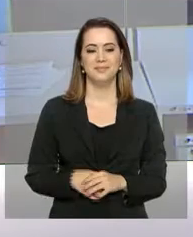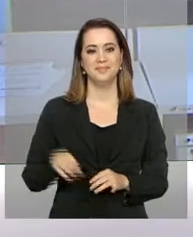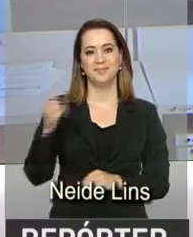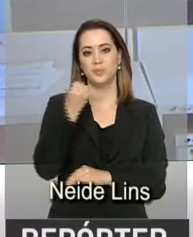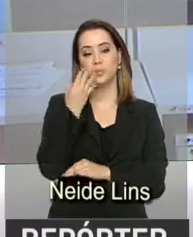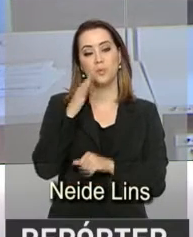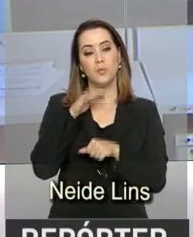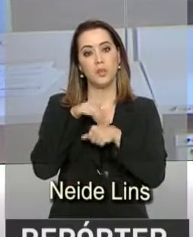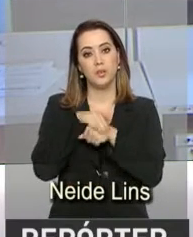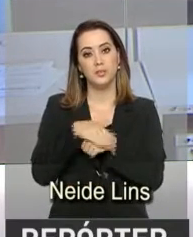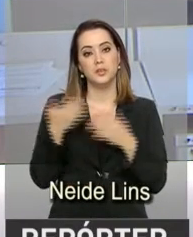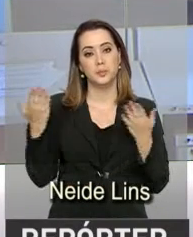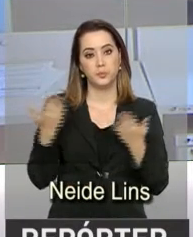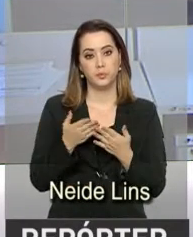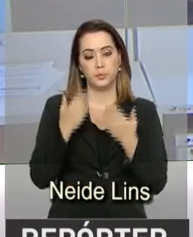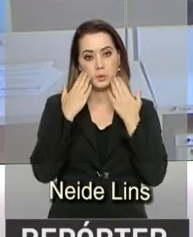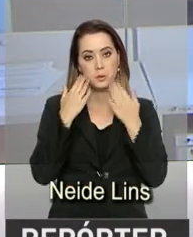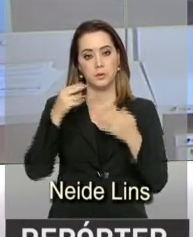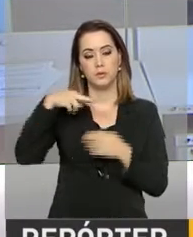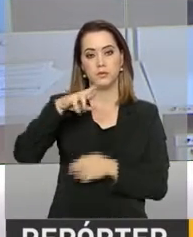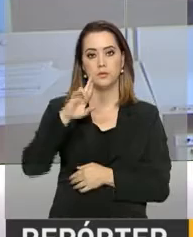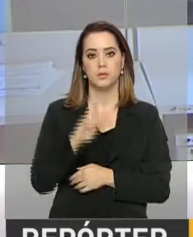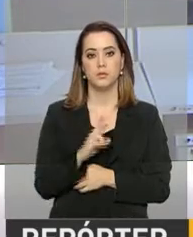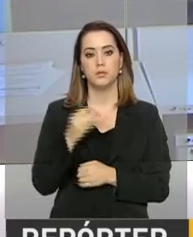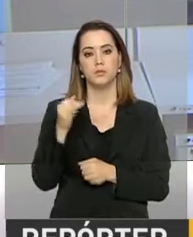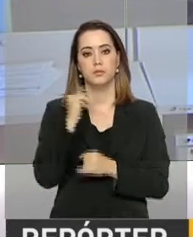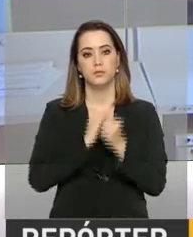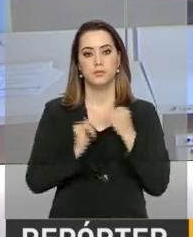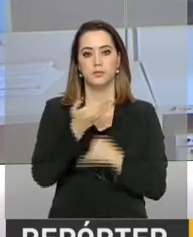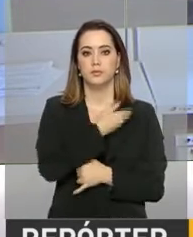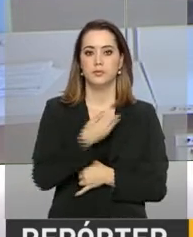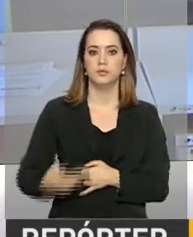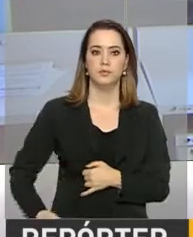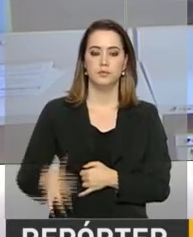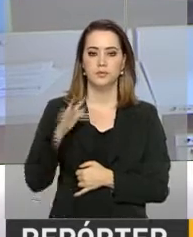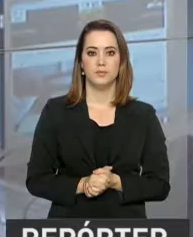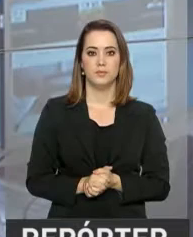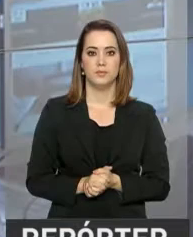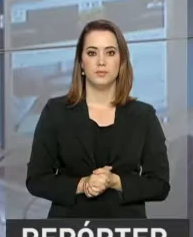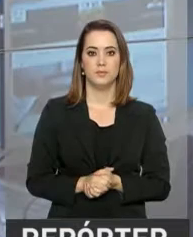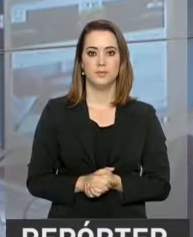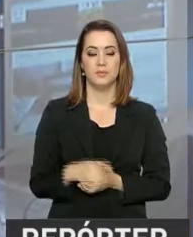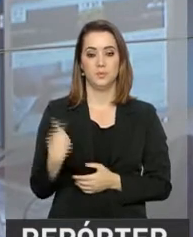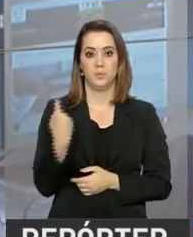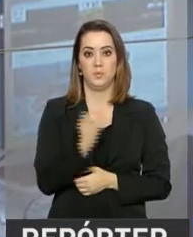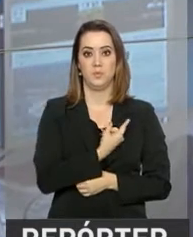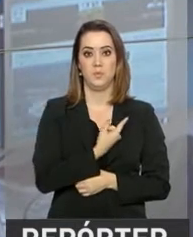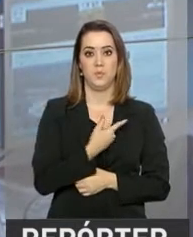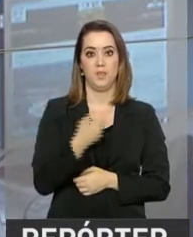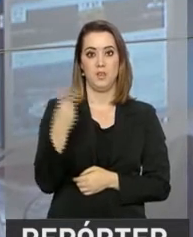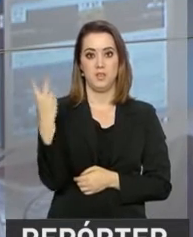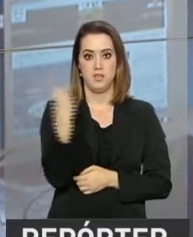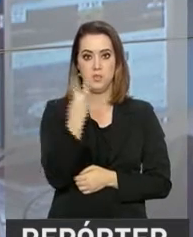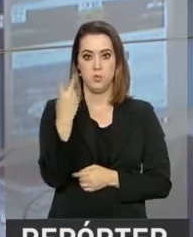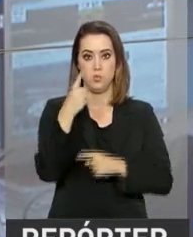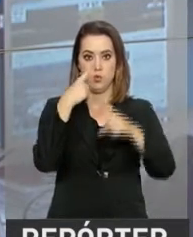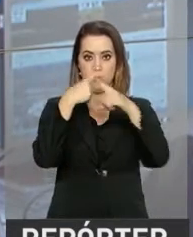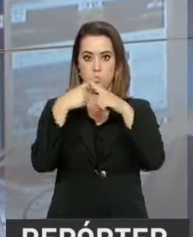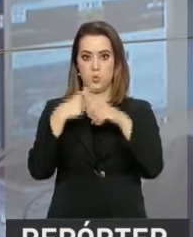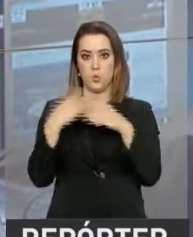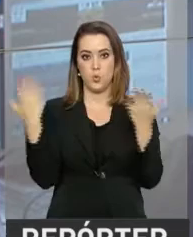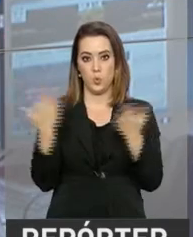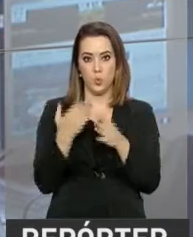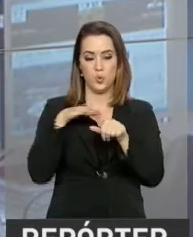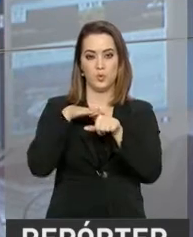Olá, boa noite. Estamos de volta com o repórter NBR e as notícias do governo federal. Nós ainda temos duas disputas agora à